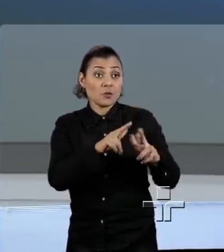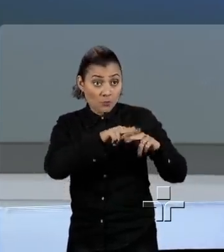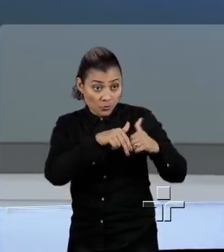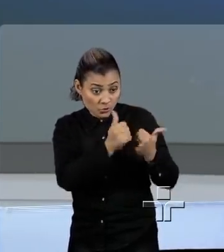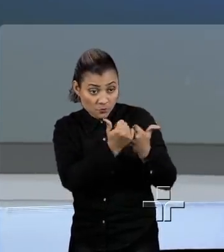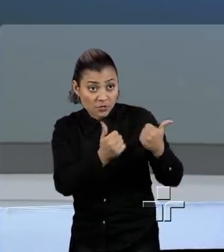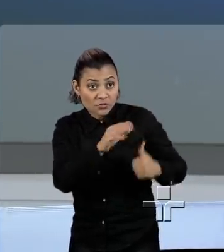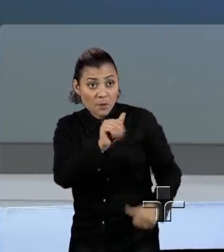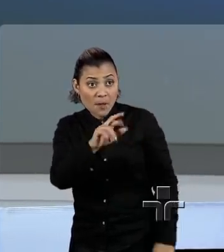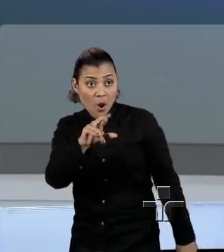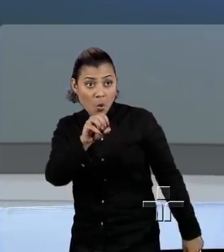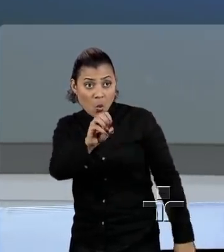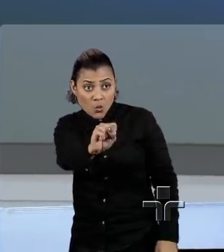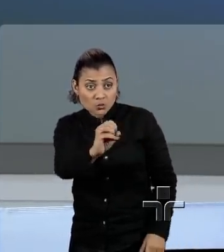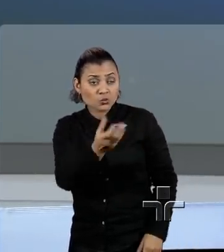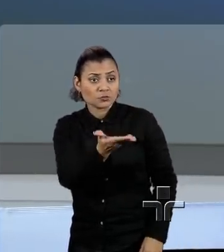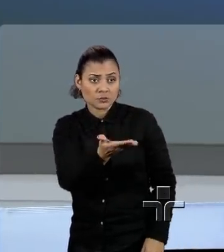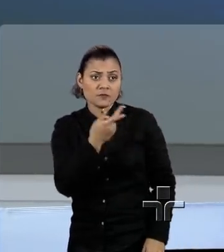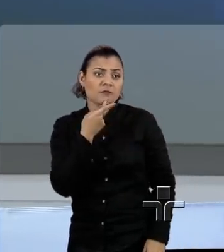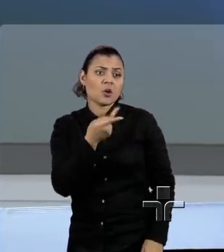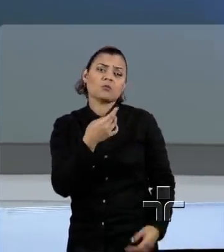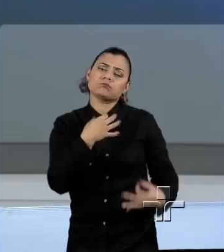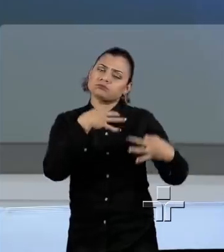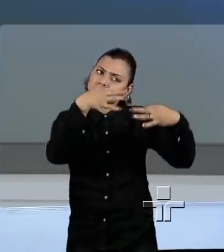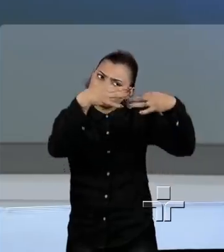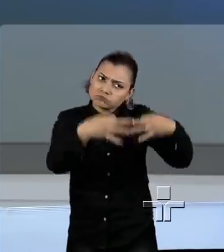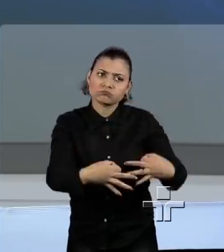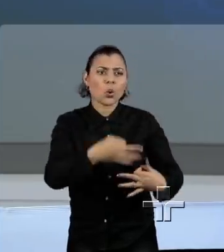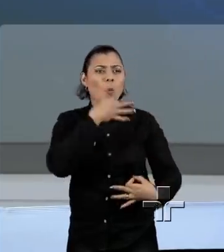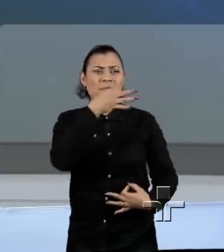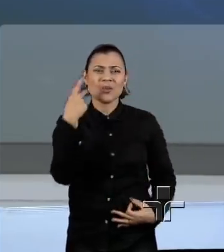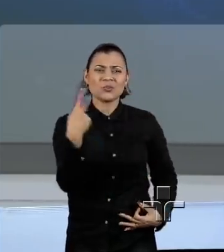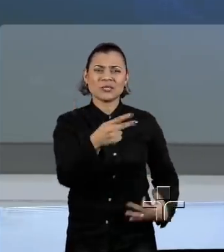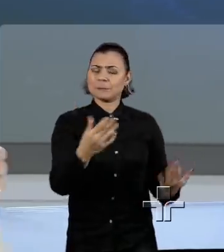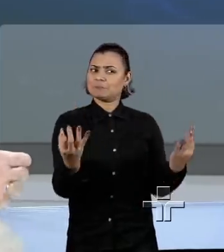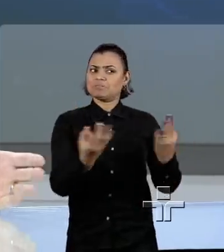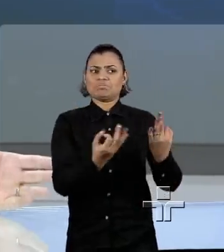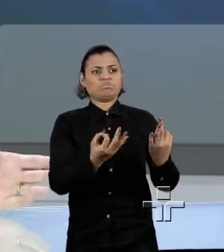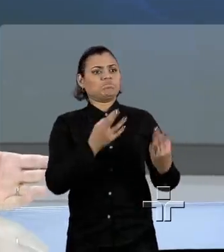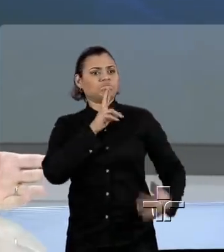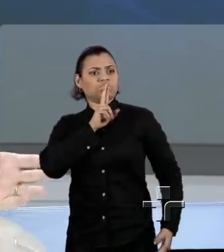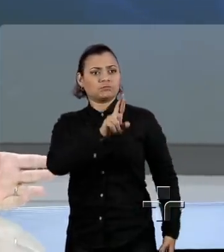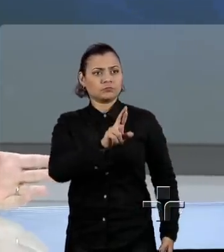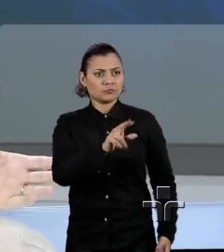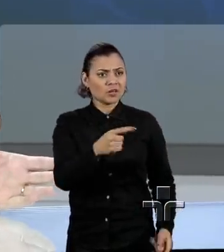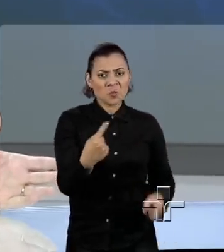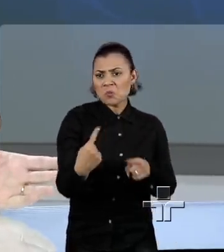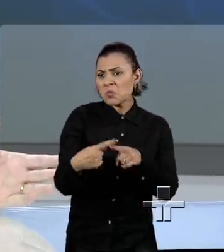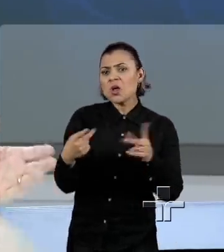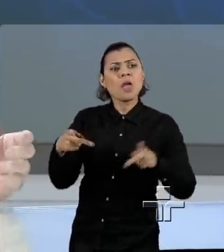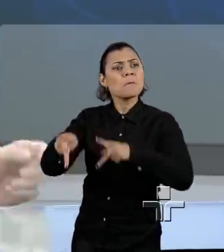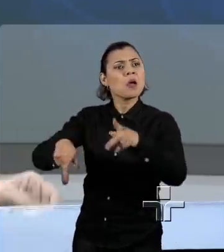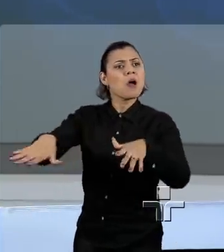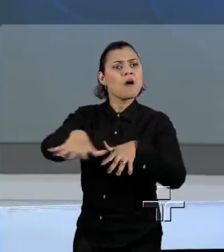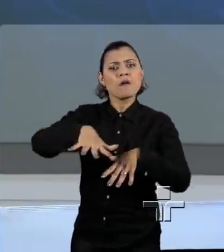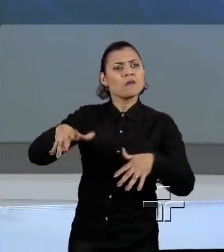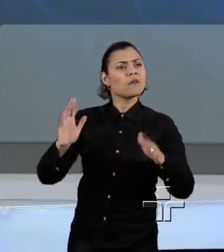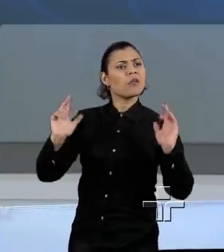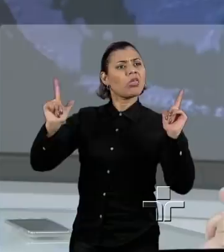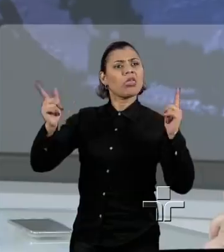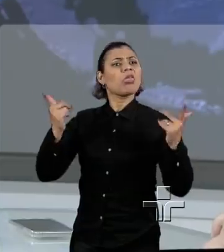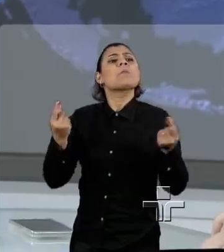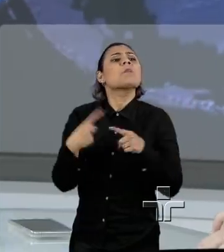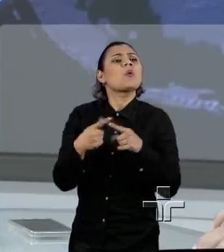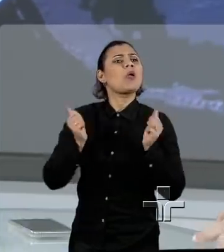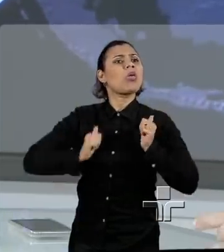Barroso tem toda a colocação foi muito feliz dele. Então, comemorando o quê? Eu não entendi também. Muito bem,